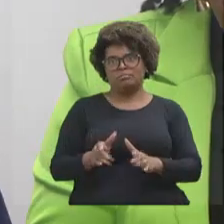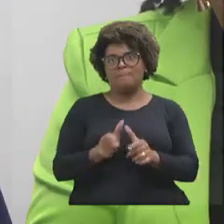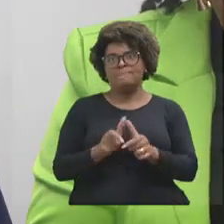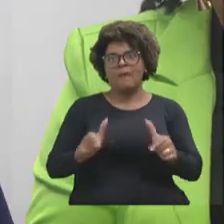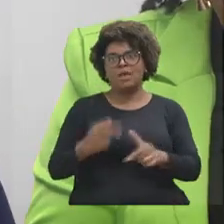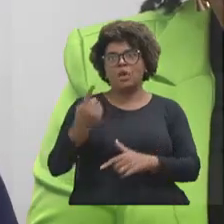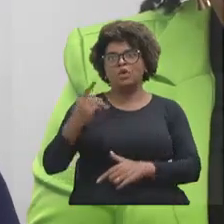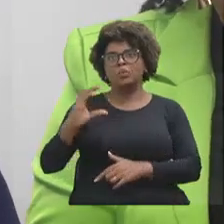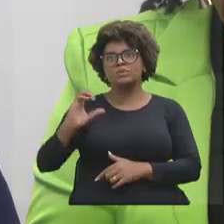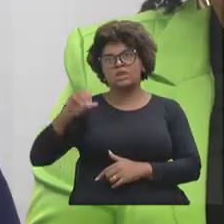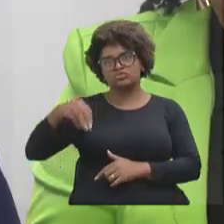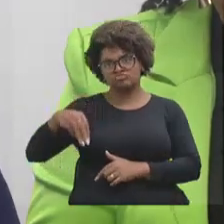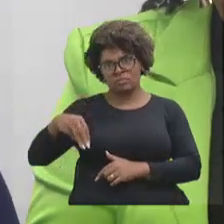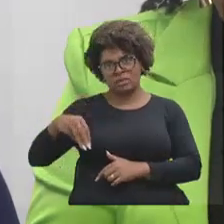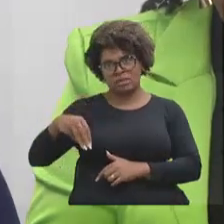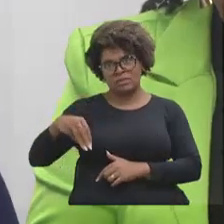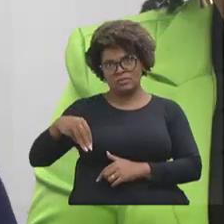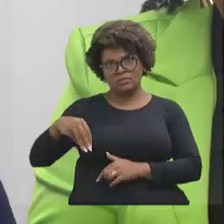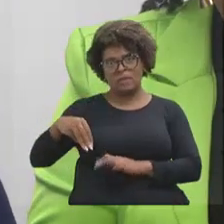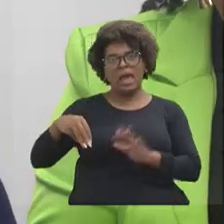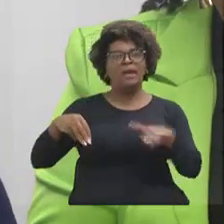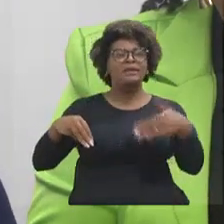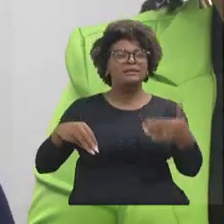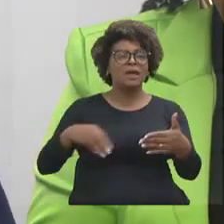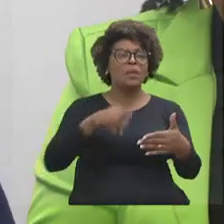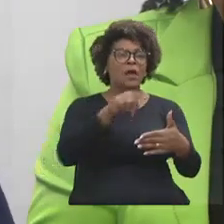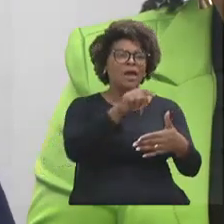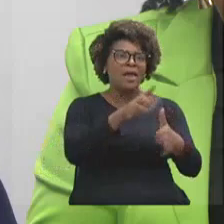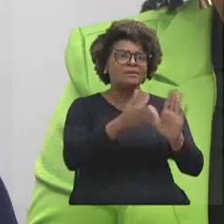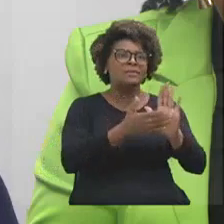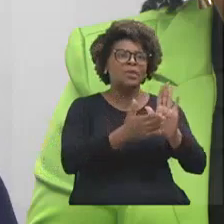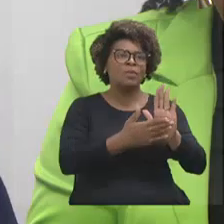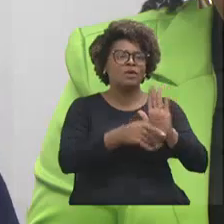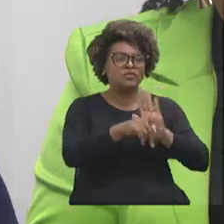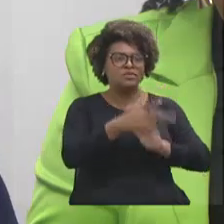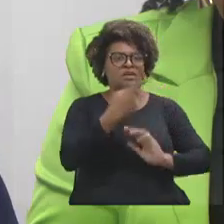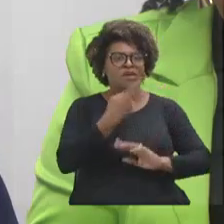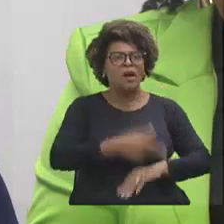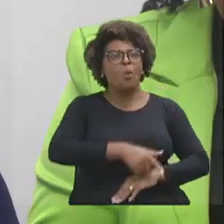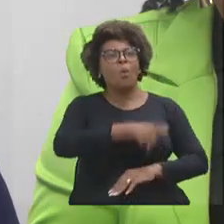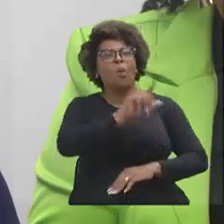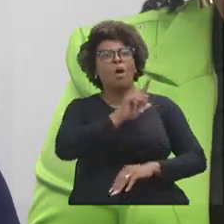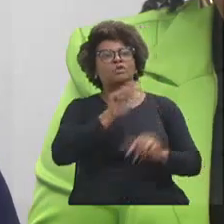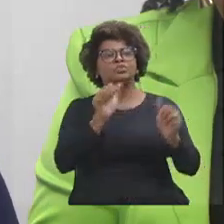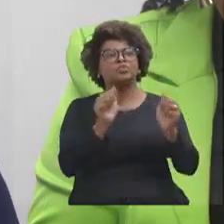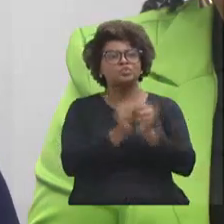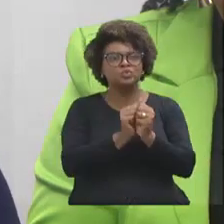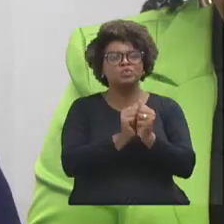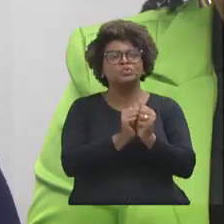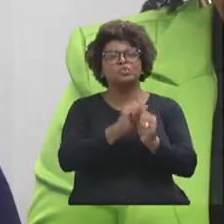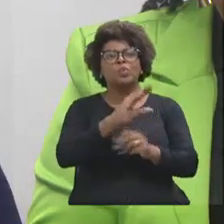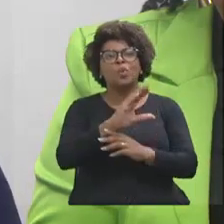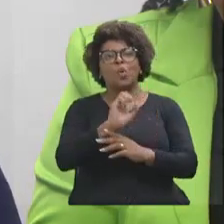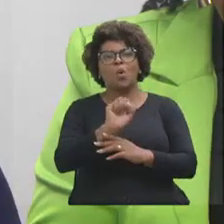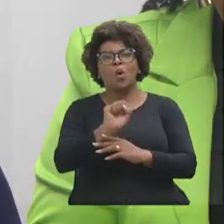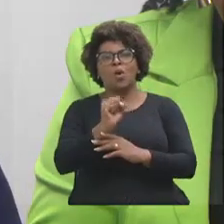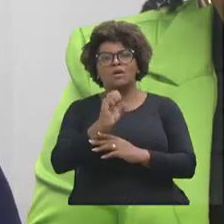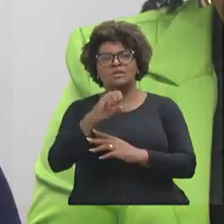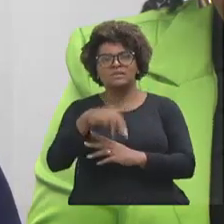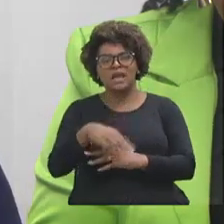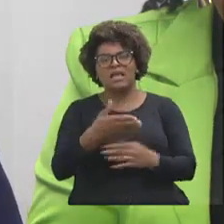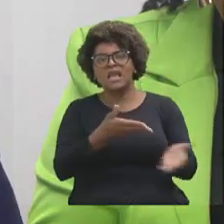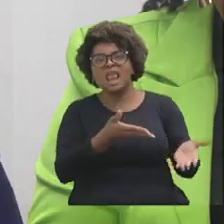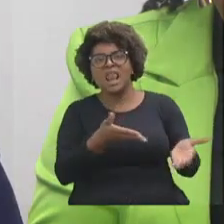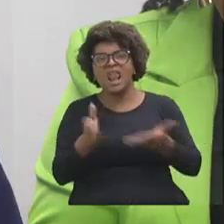Então essa política que o senhor falou junto com Cosern que vai levar esses malamógrafos vai ser de suma importância para as mulheres